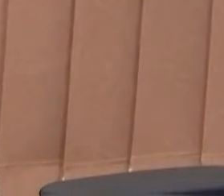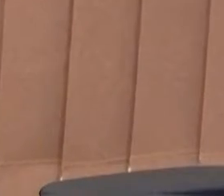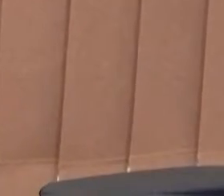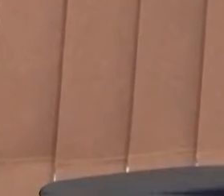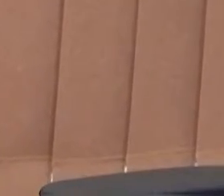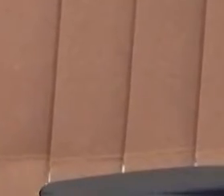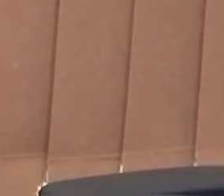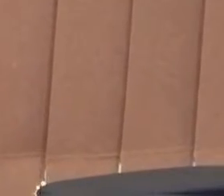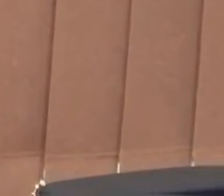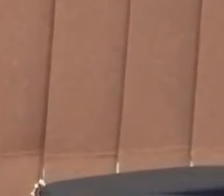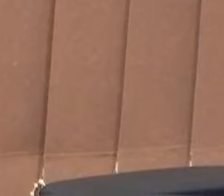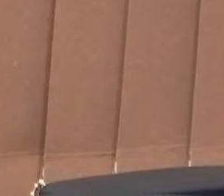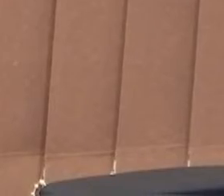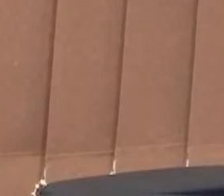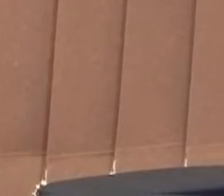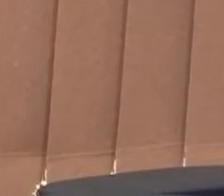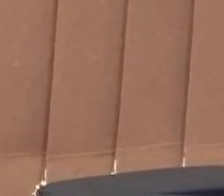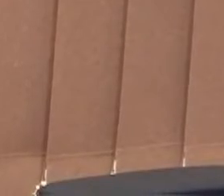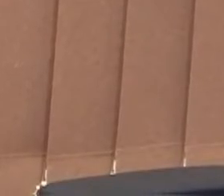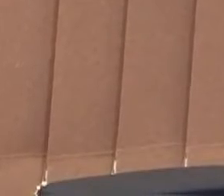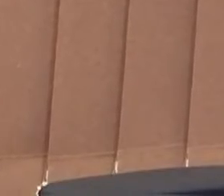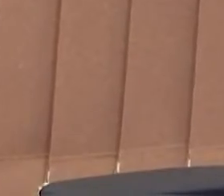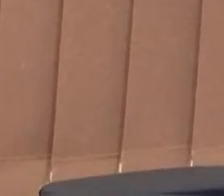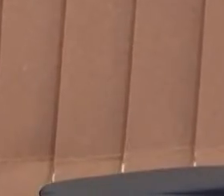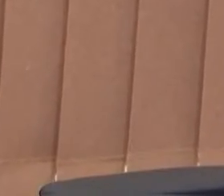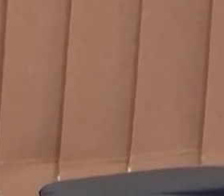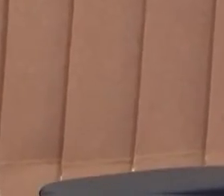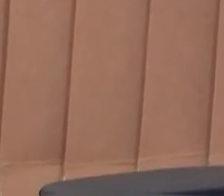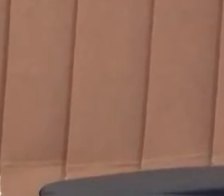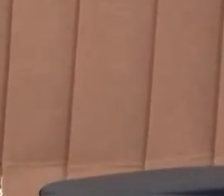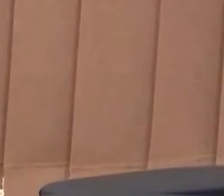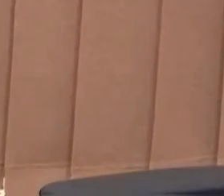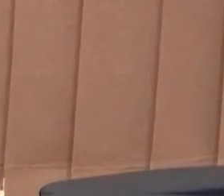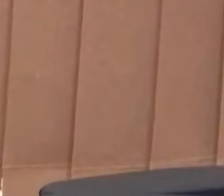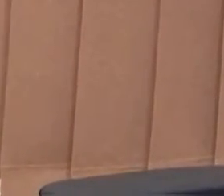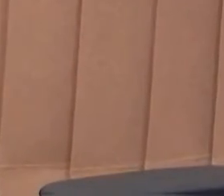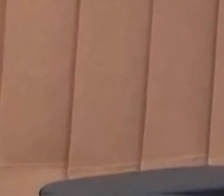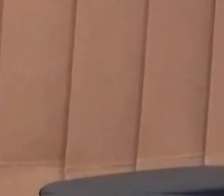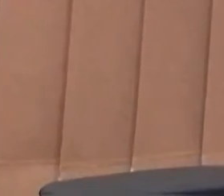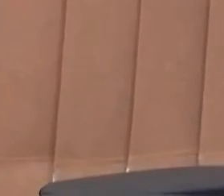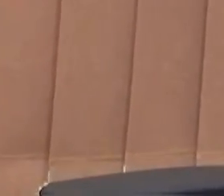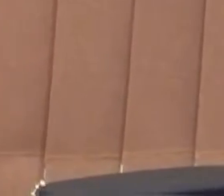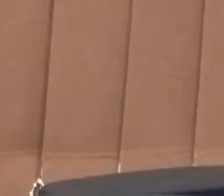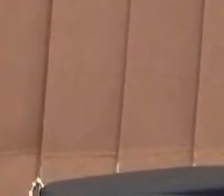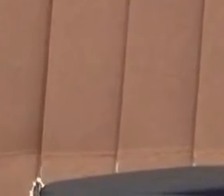ser modificado pelos vereadores. Então, do ponto de vista